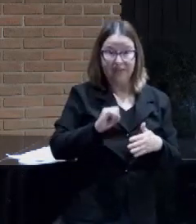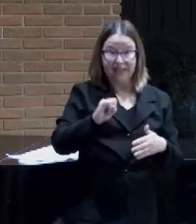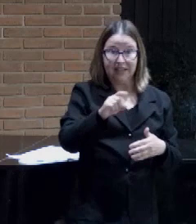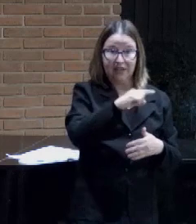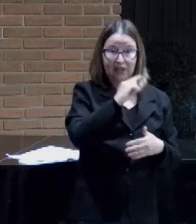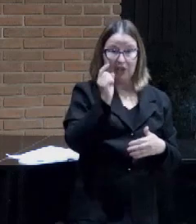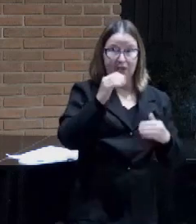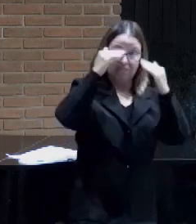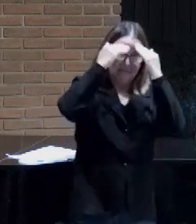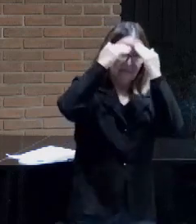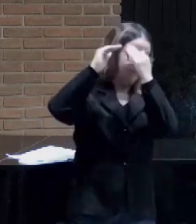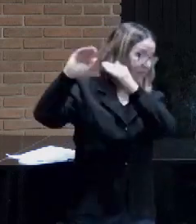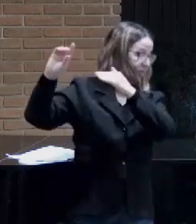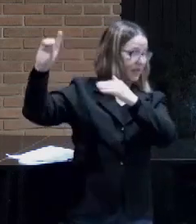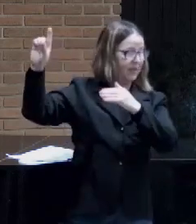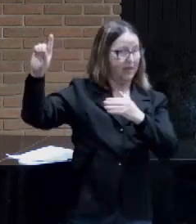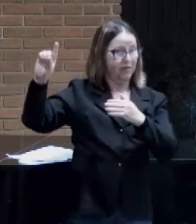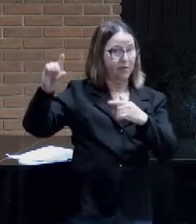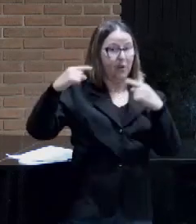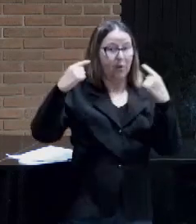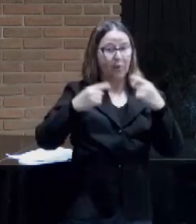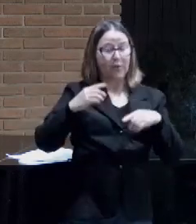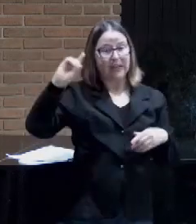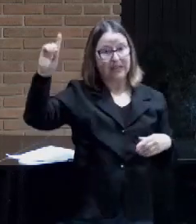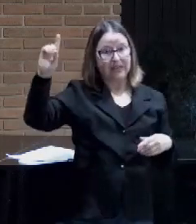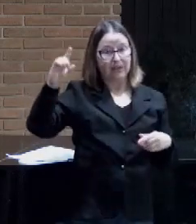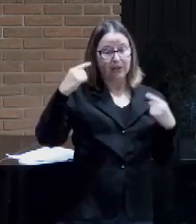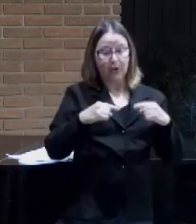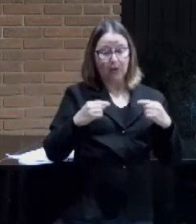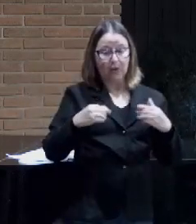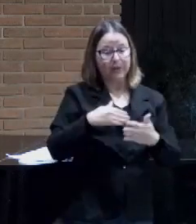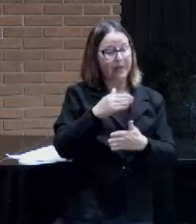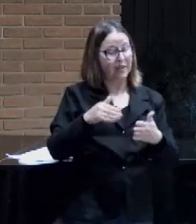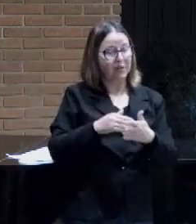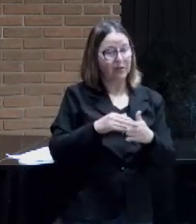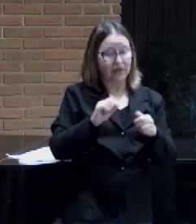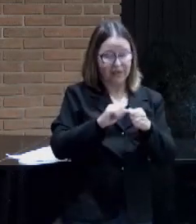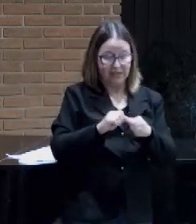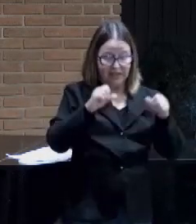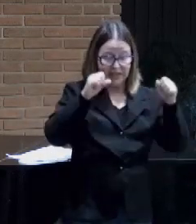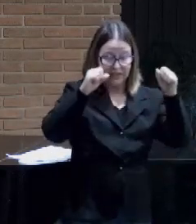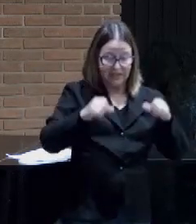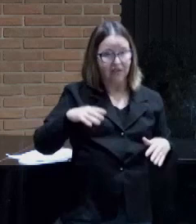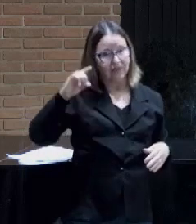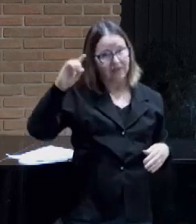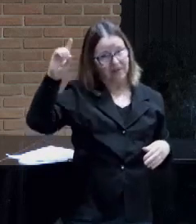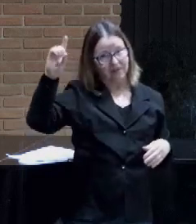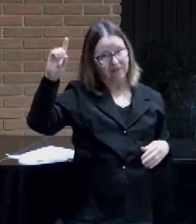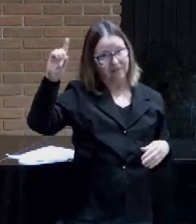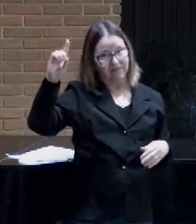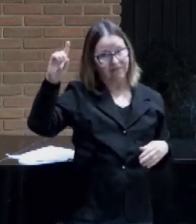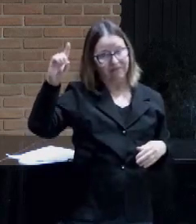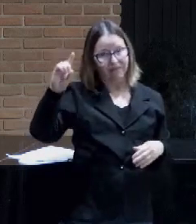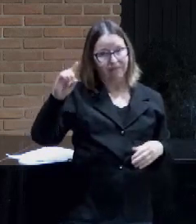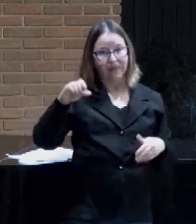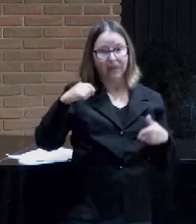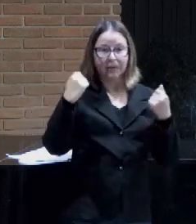não nos colocamos apenas contra Deus, mas contra toda a criação também. A criação sobre a qual nós devíamos cuidar e zelar por